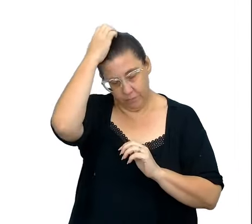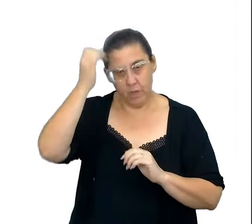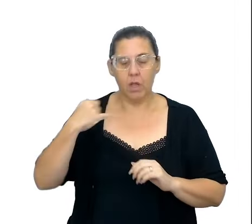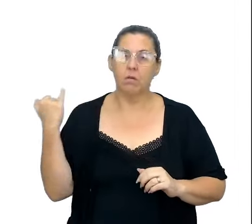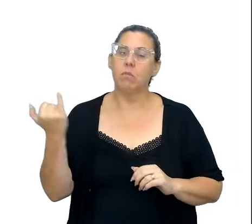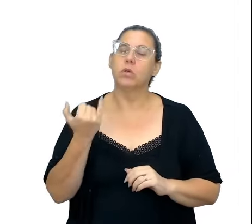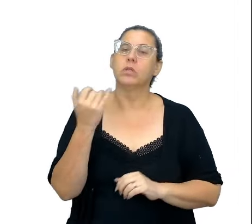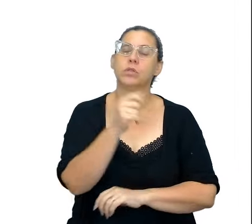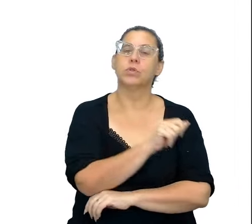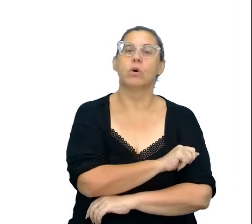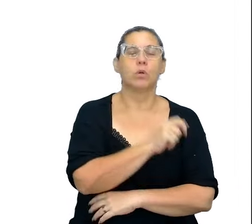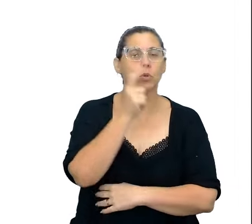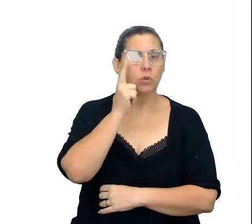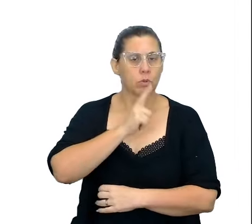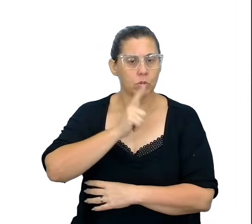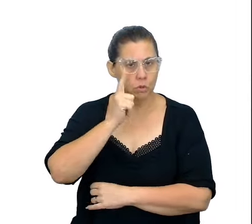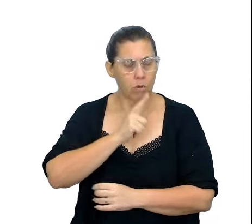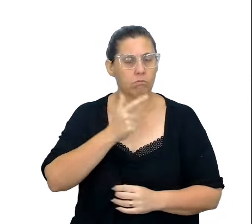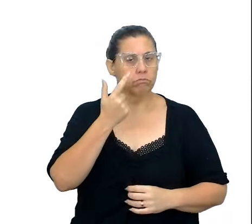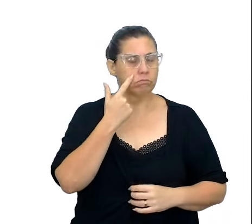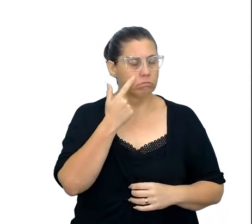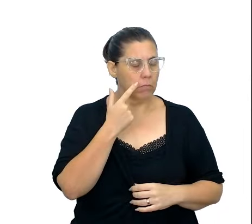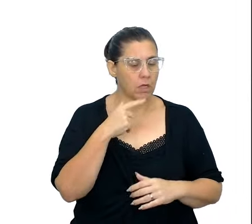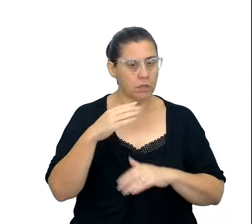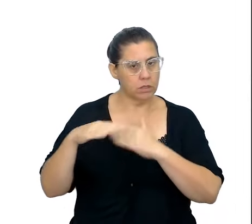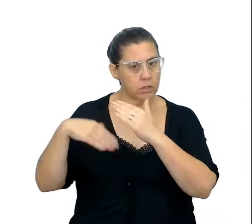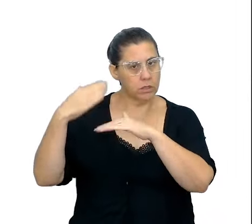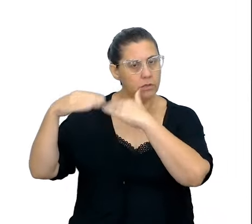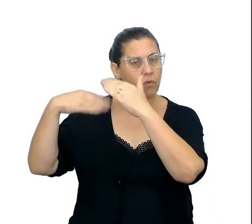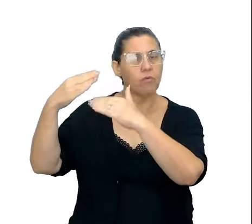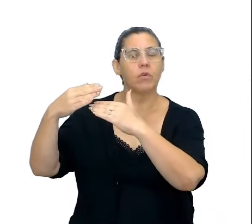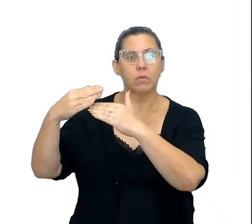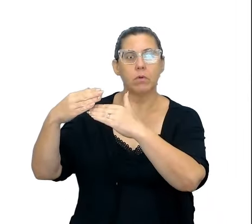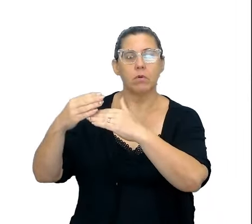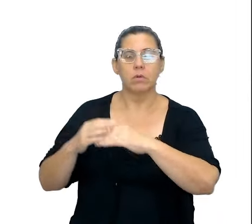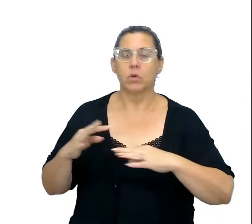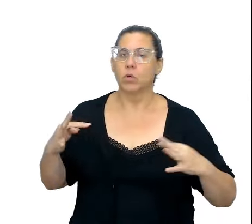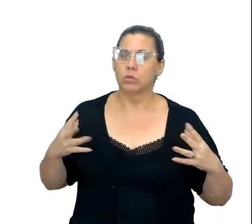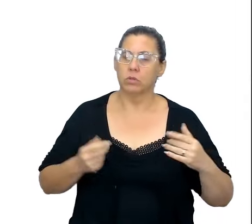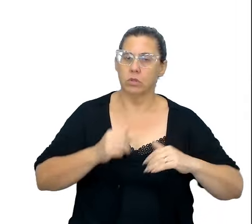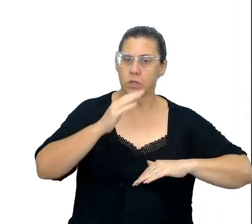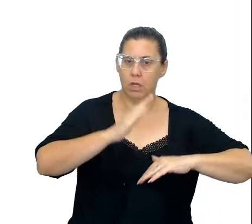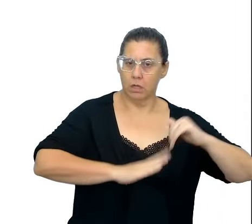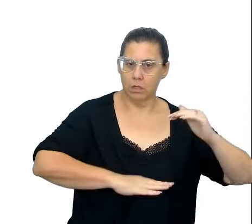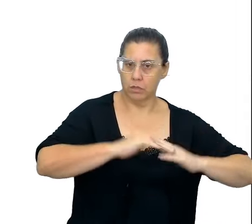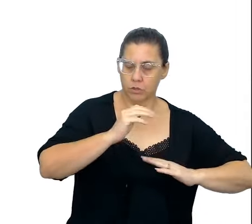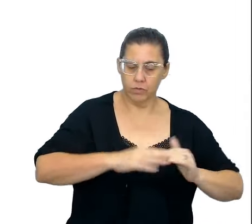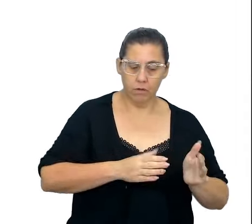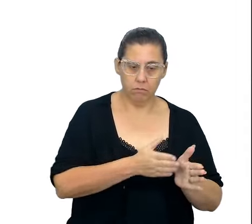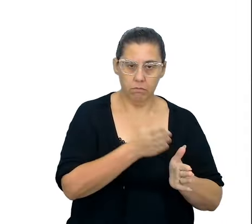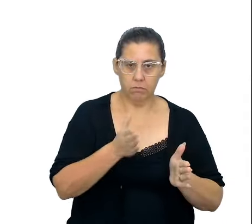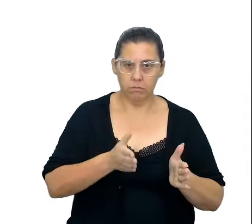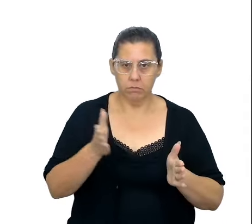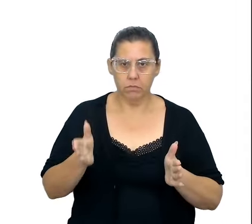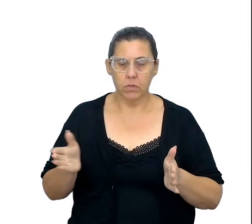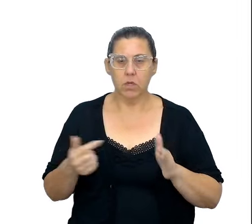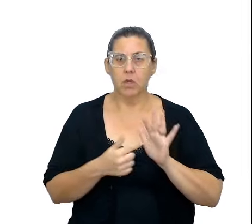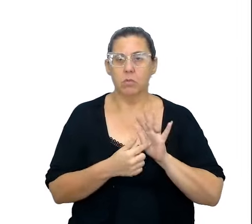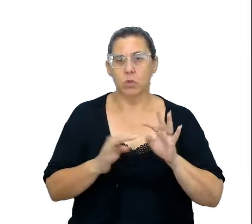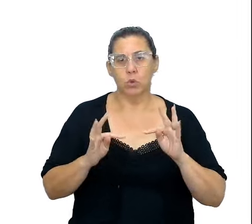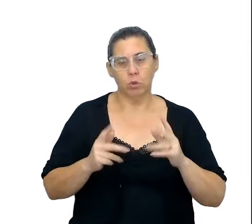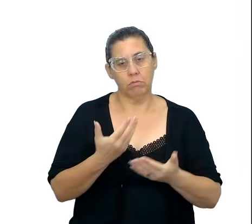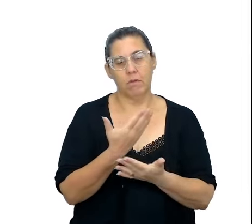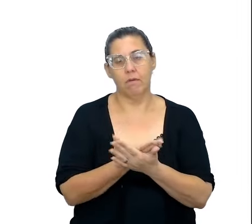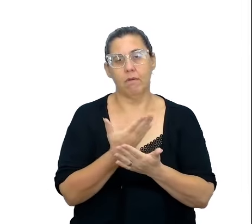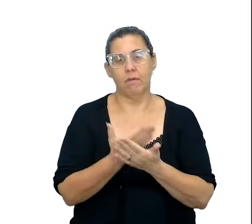estudante consiga fazer esse percurso, desenvolvendo todas as atividades da sequência, né, passando por todas as